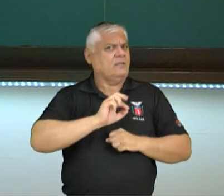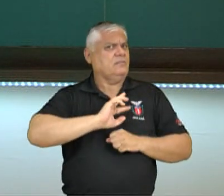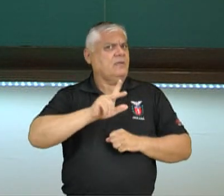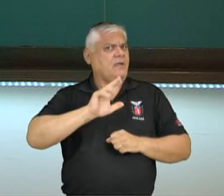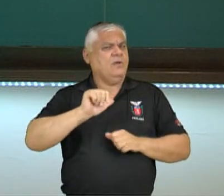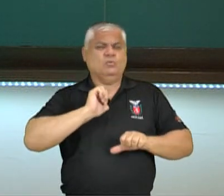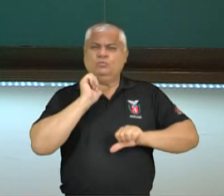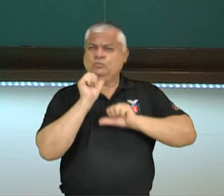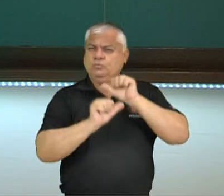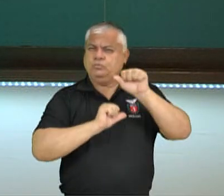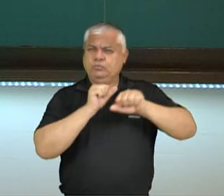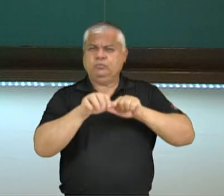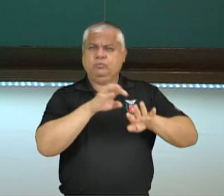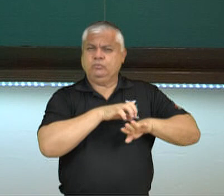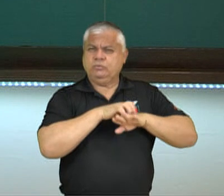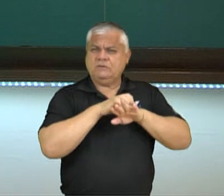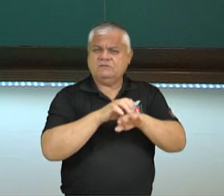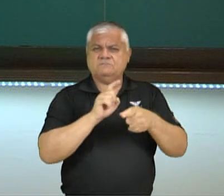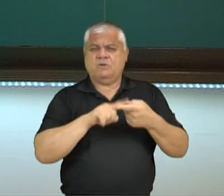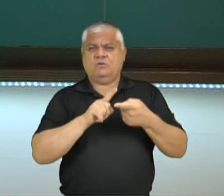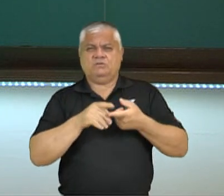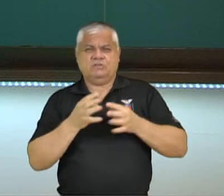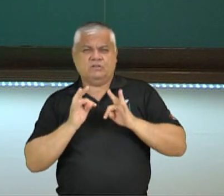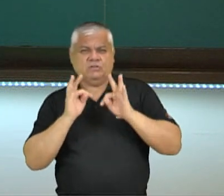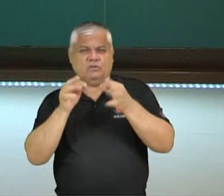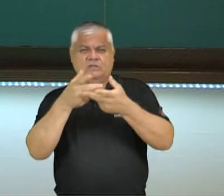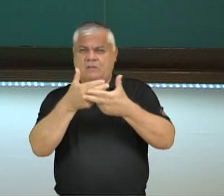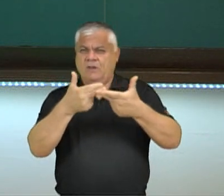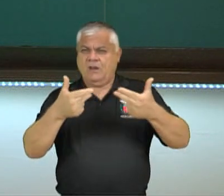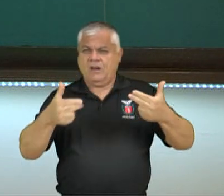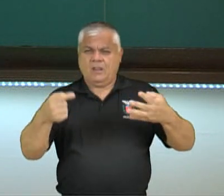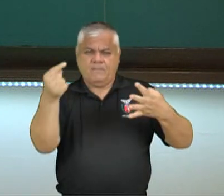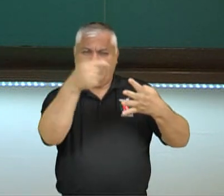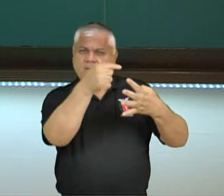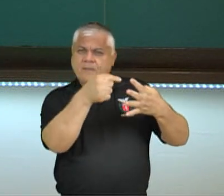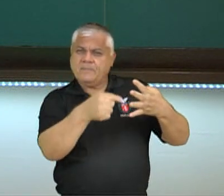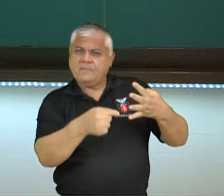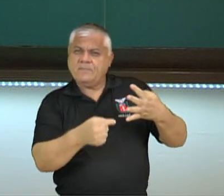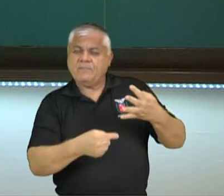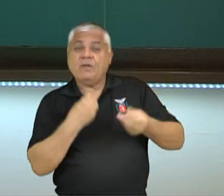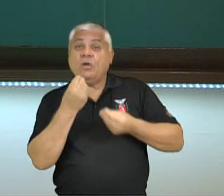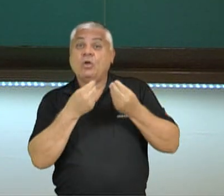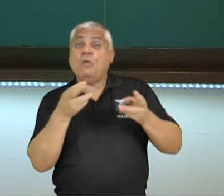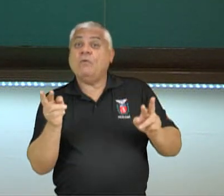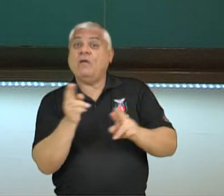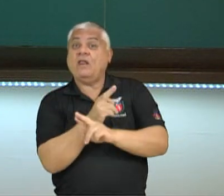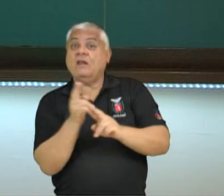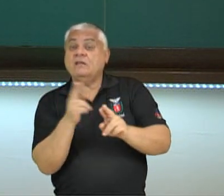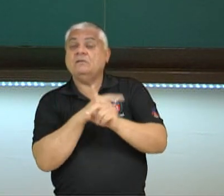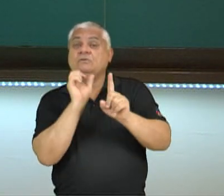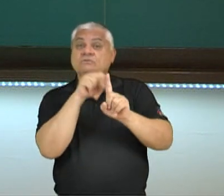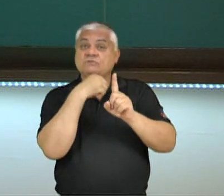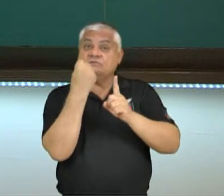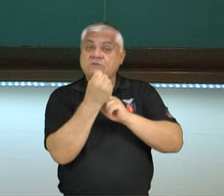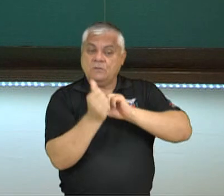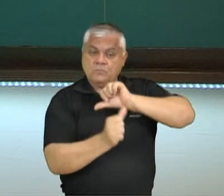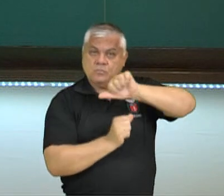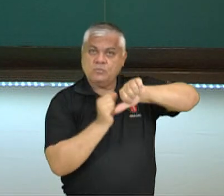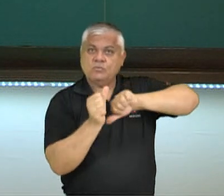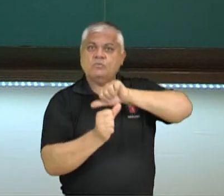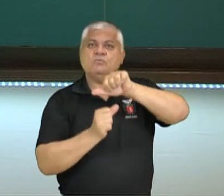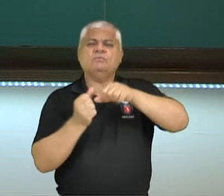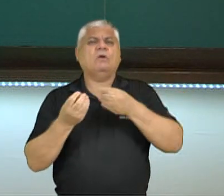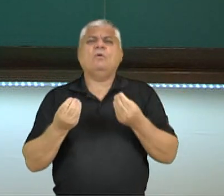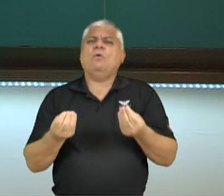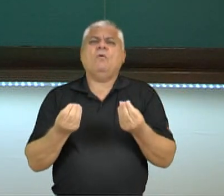também outras relações. E a gente vai dar aí uma olhadinha nessas relações sociais que se alteram, Como